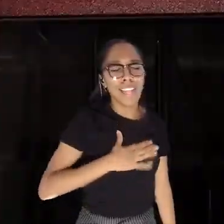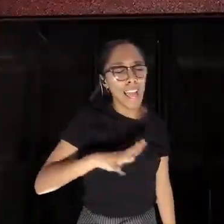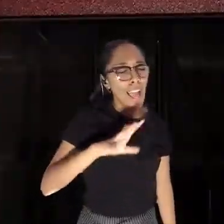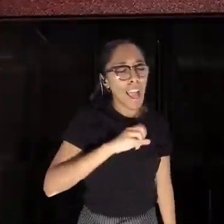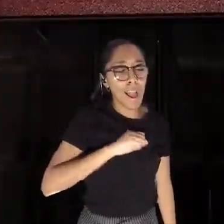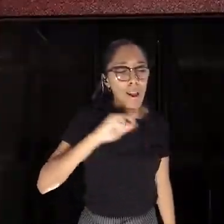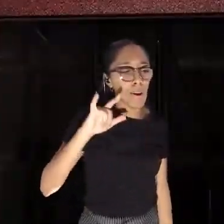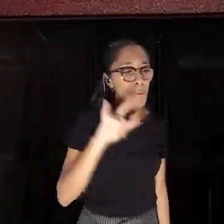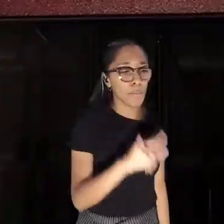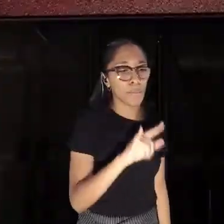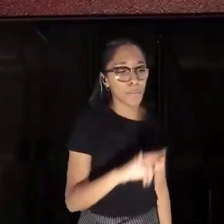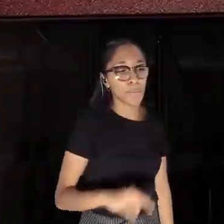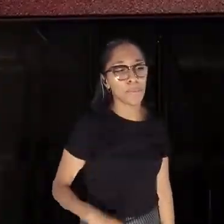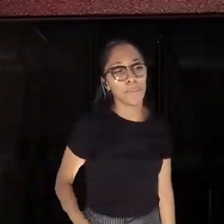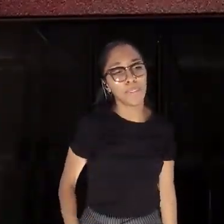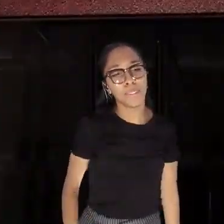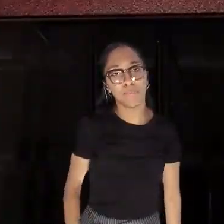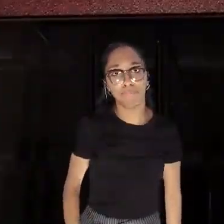Lucas 4:1.